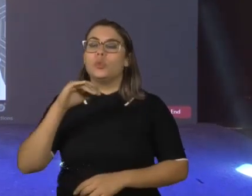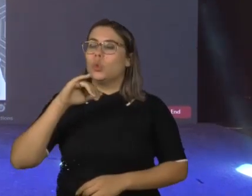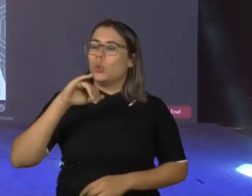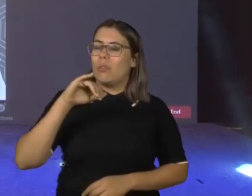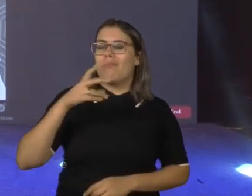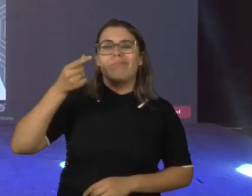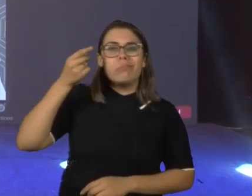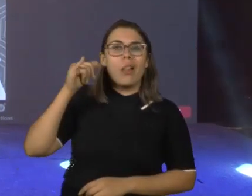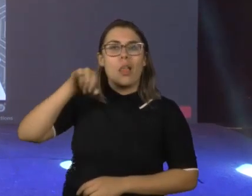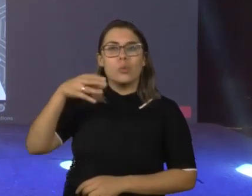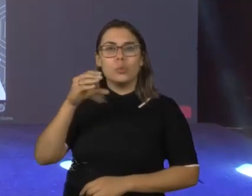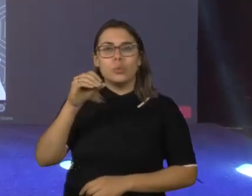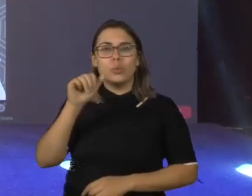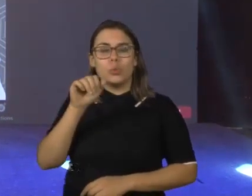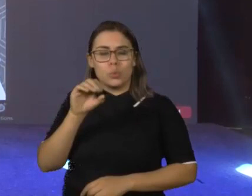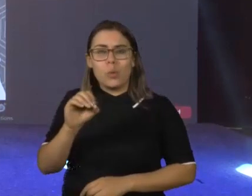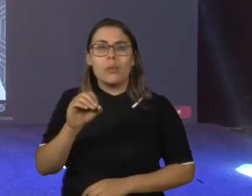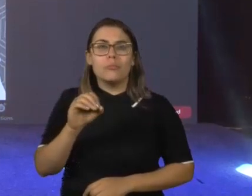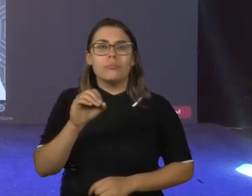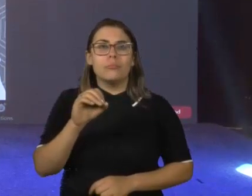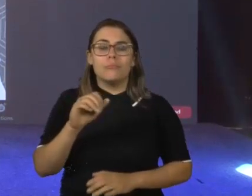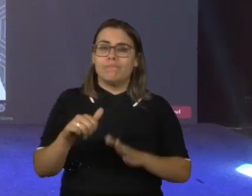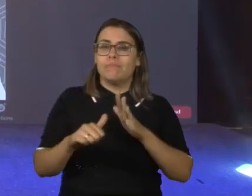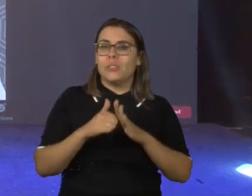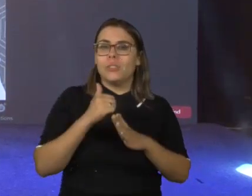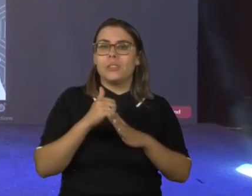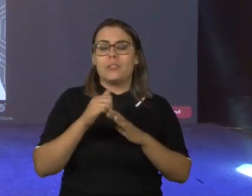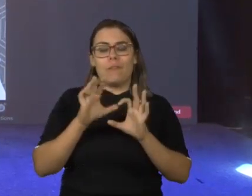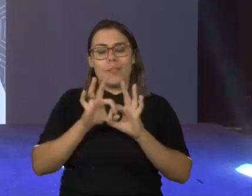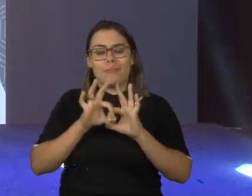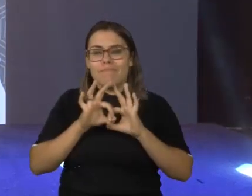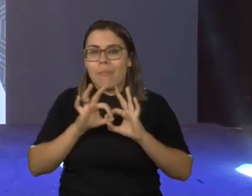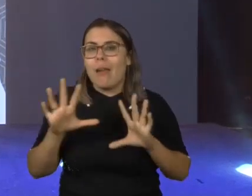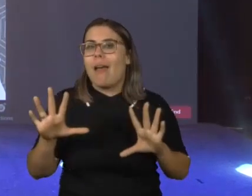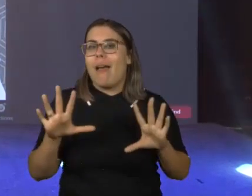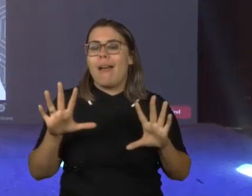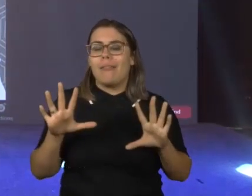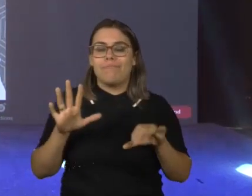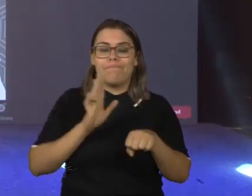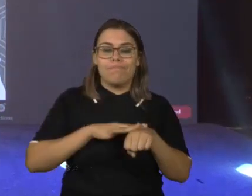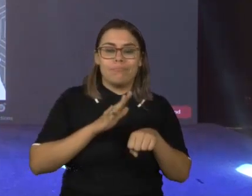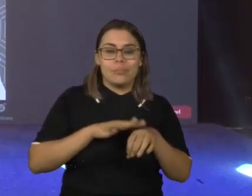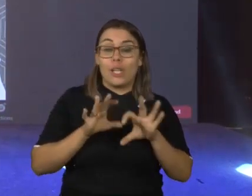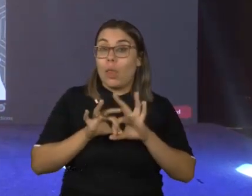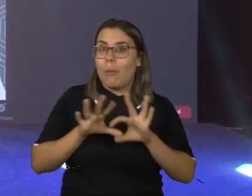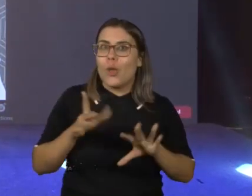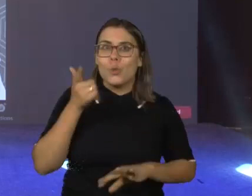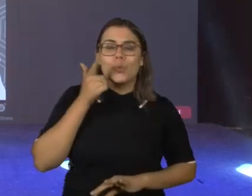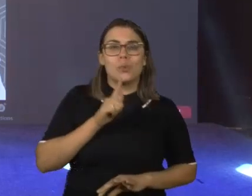falo isso em todas as minhas palestras, os lugares que eu passo, que o João foi um dos caras que mais teve autonomia. E autonomia, quando eu falo, é saber